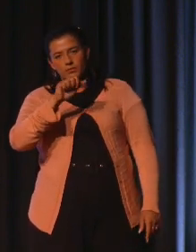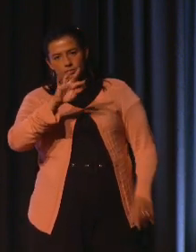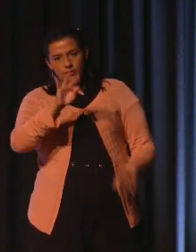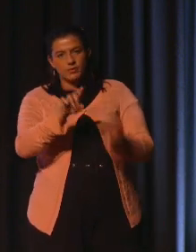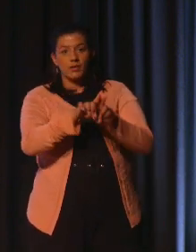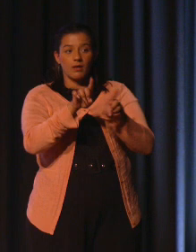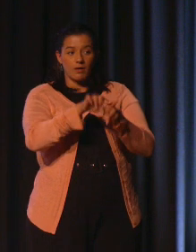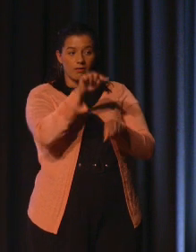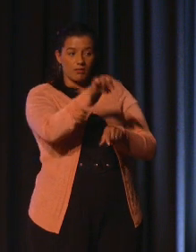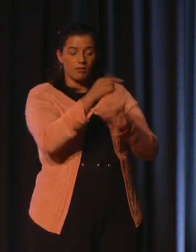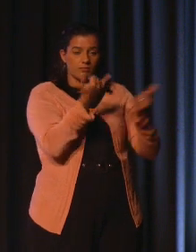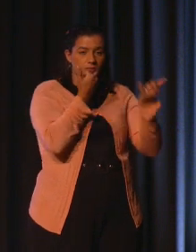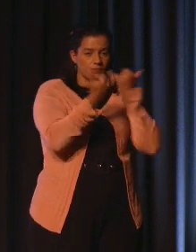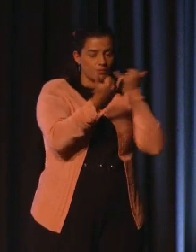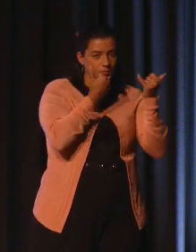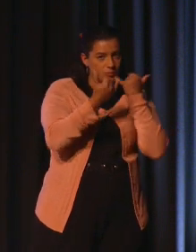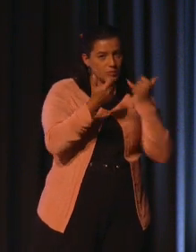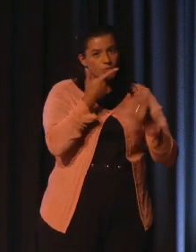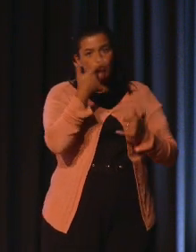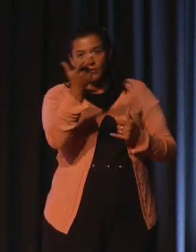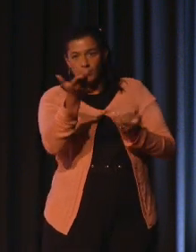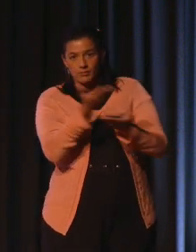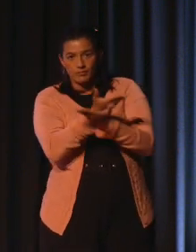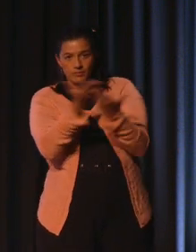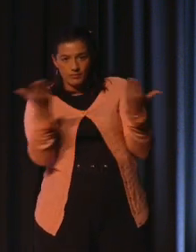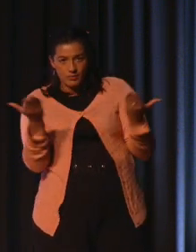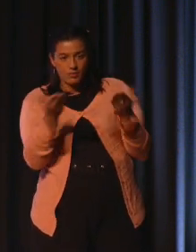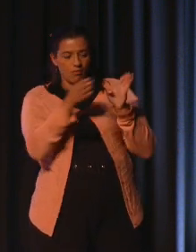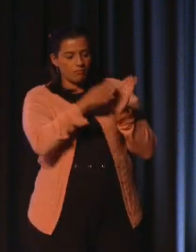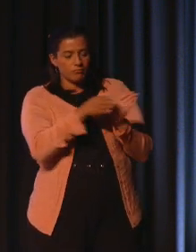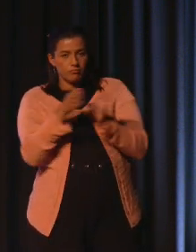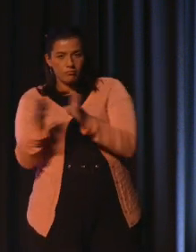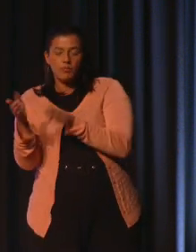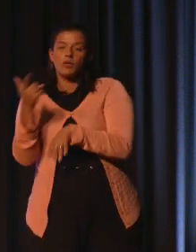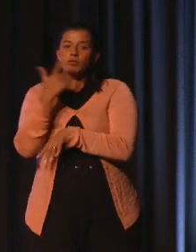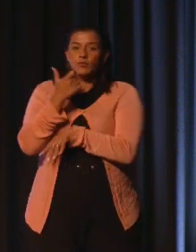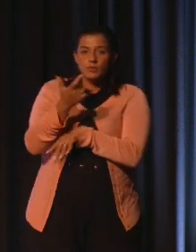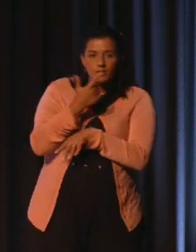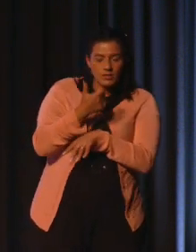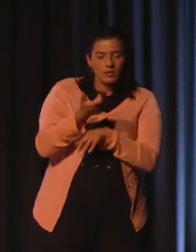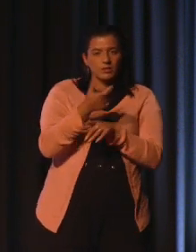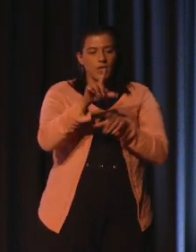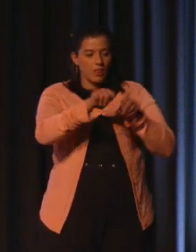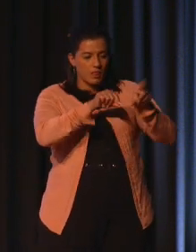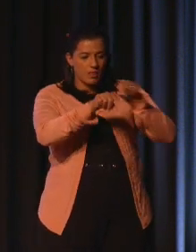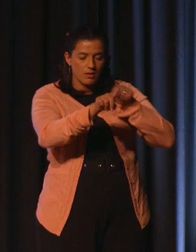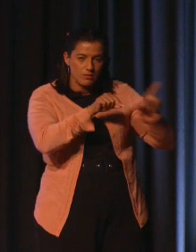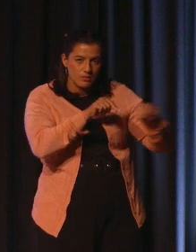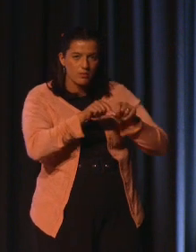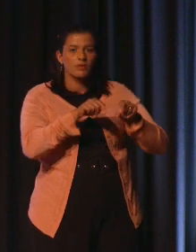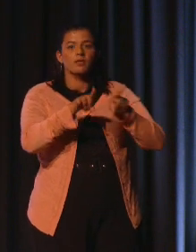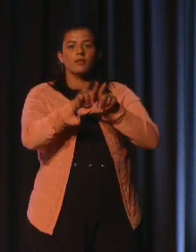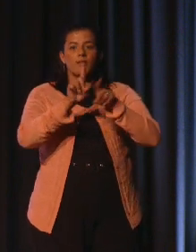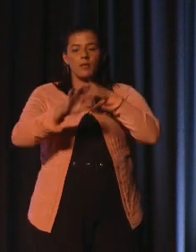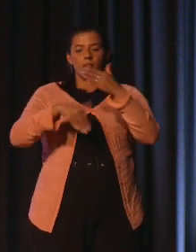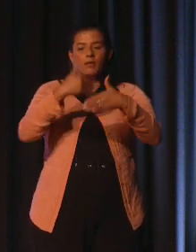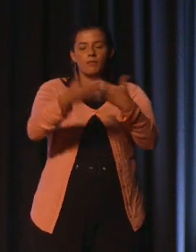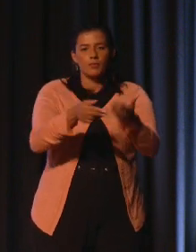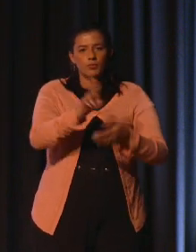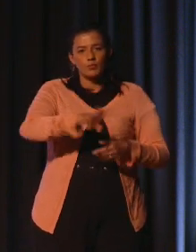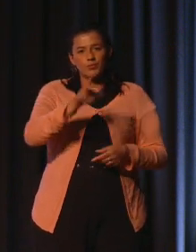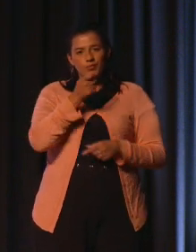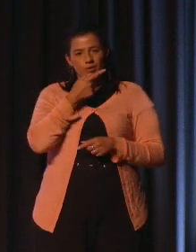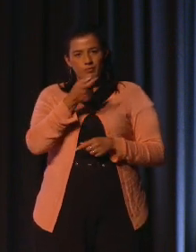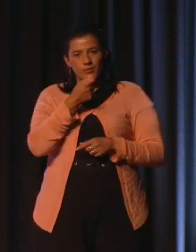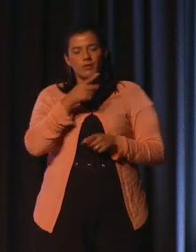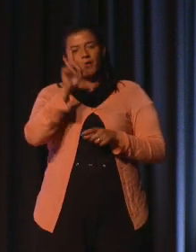aquelas informações que eu falei para vocês, que vai auxiliar a Coordenação Geral de Sangue na seleção, né, na aquisição dos medicamentos, é